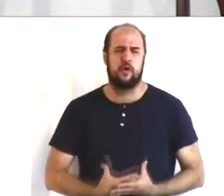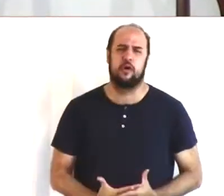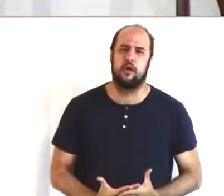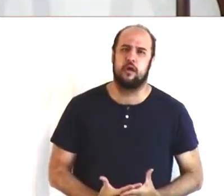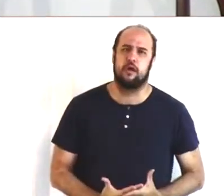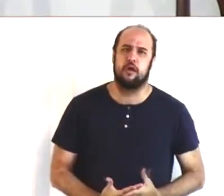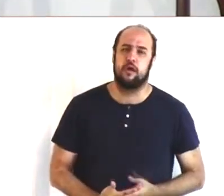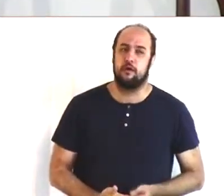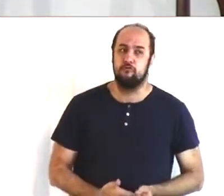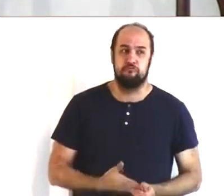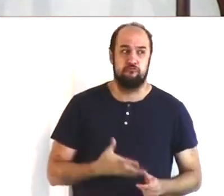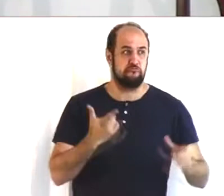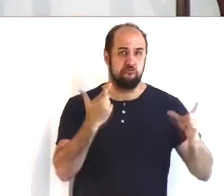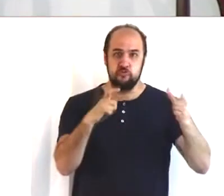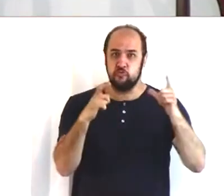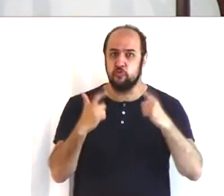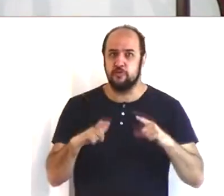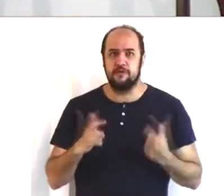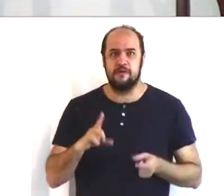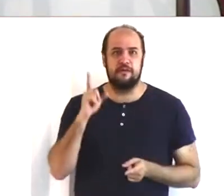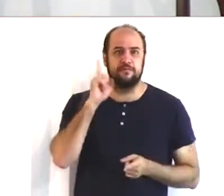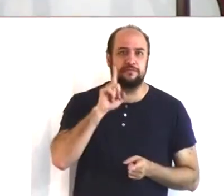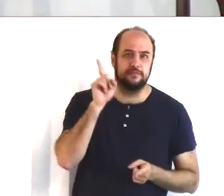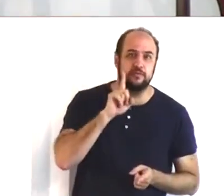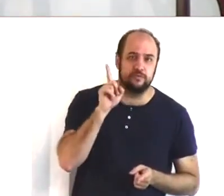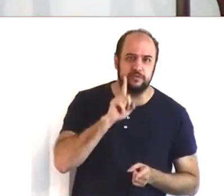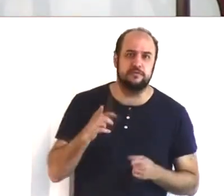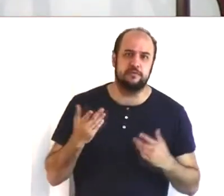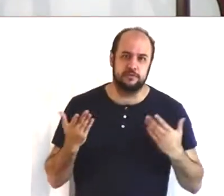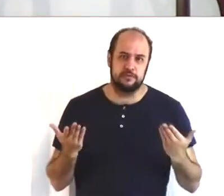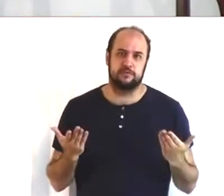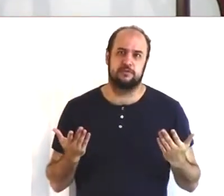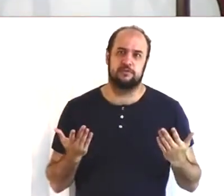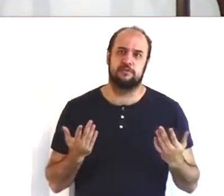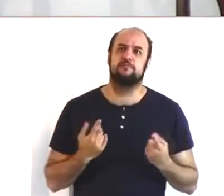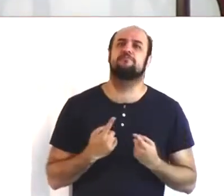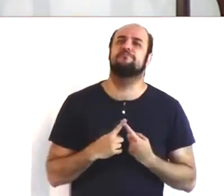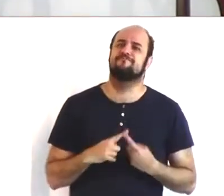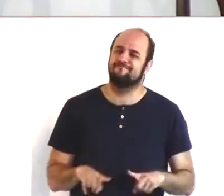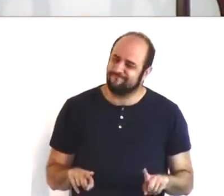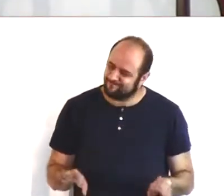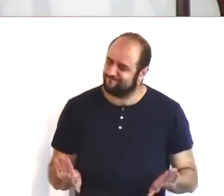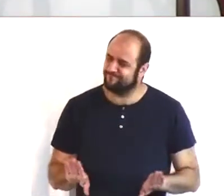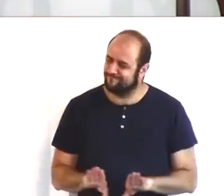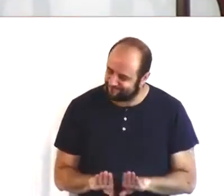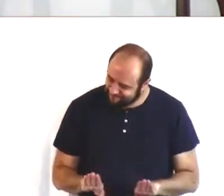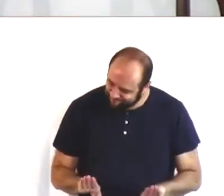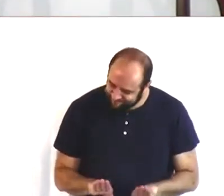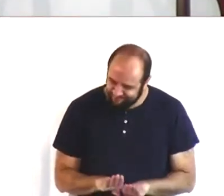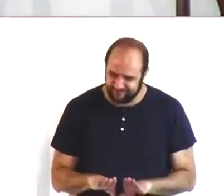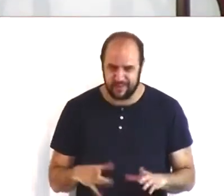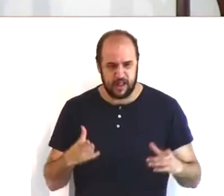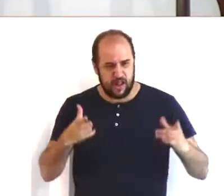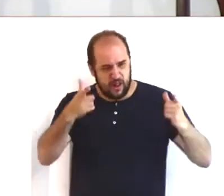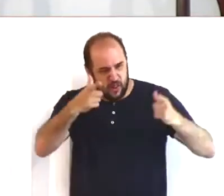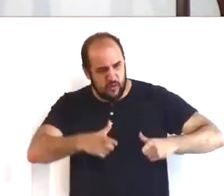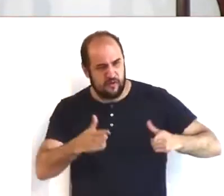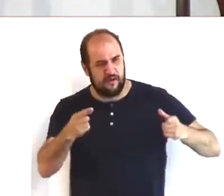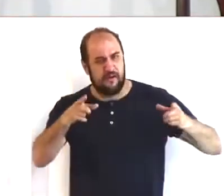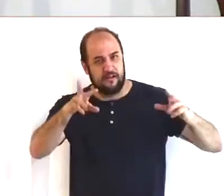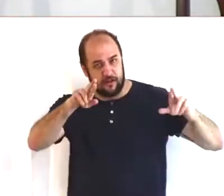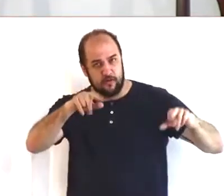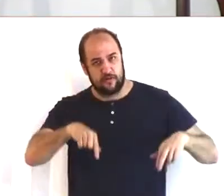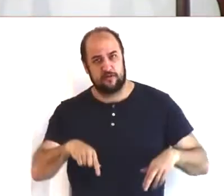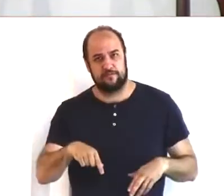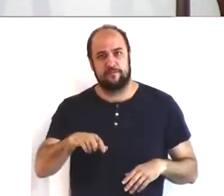em muitos lugares, principalmente nos Estados Unidos, mas isso pode ser aplicado também a lugares como os nossos, e